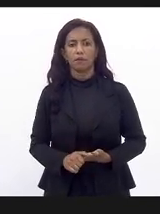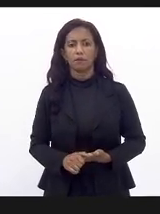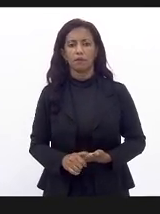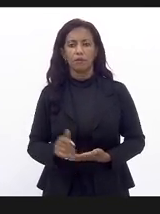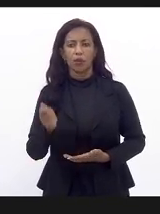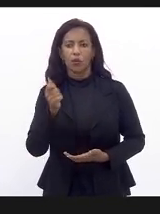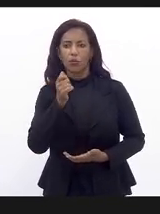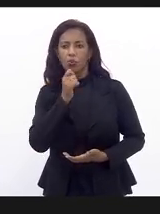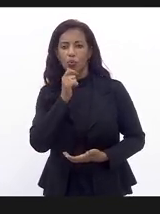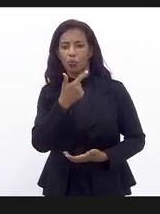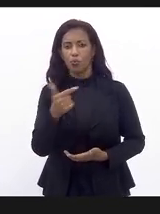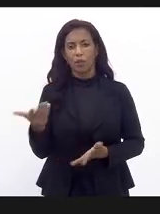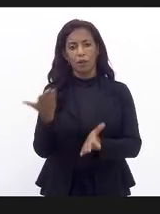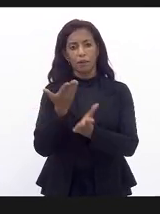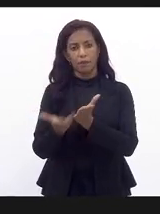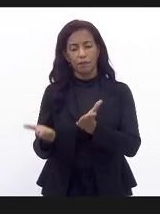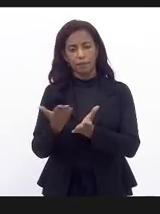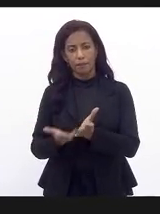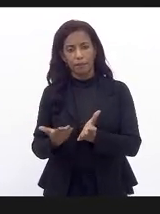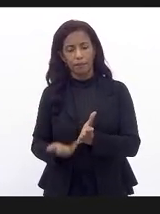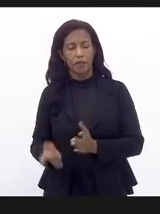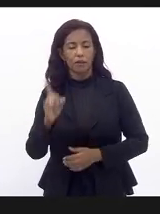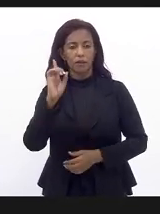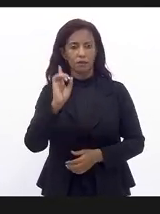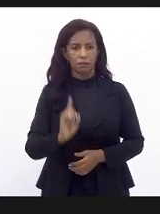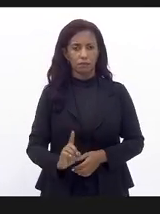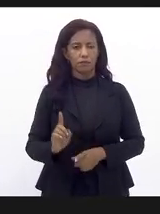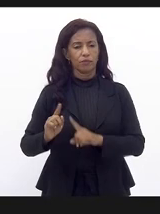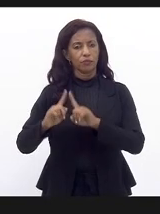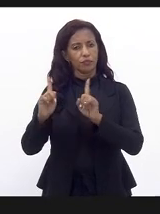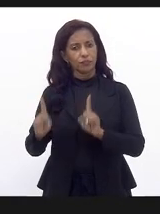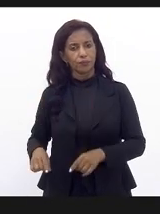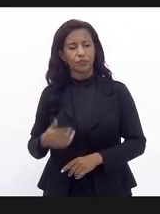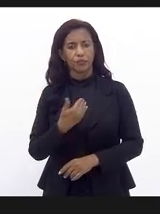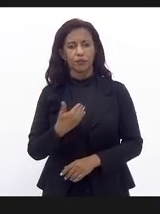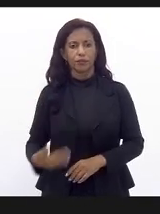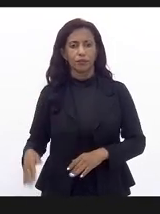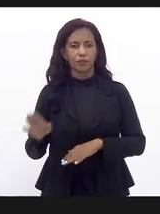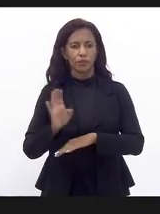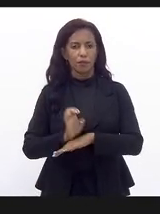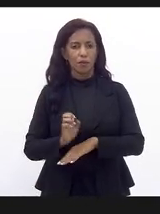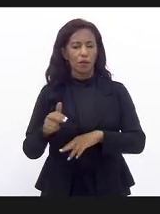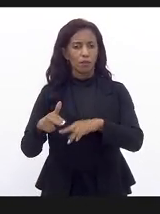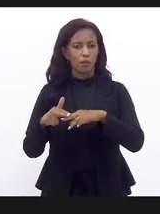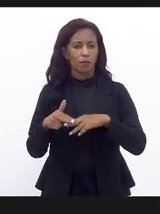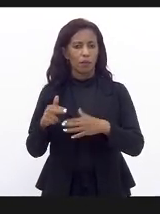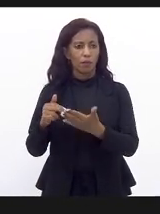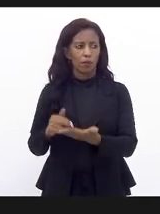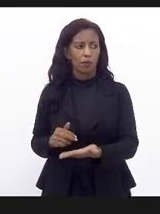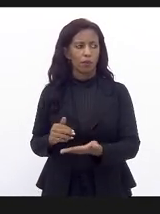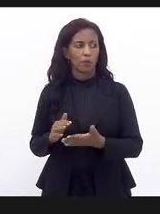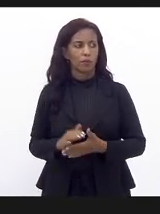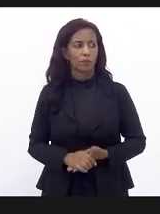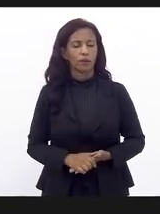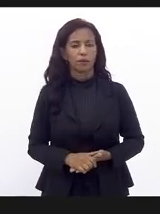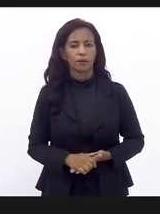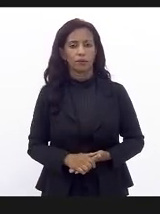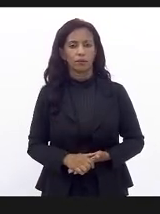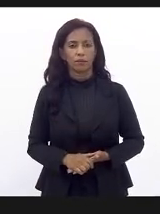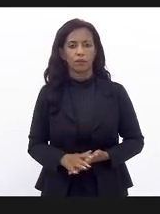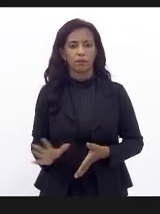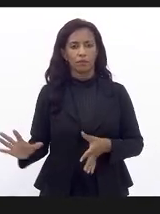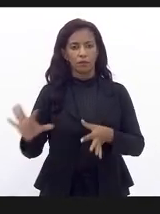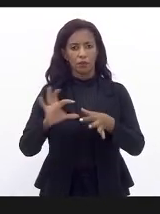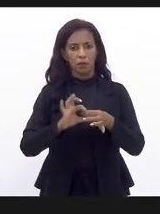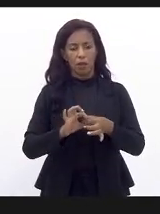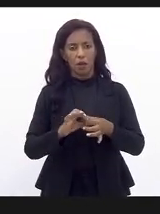não hajam perdas de direitos aos servidores do Estado por conta da adesão